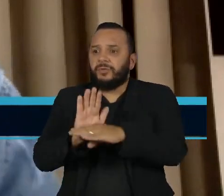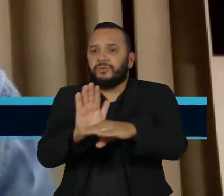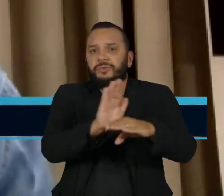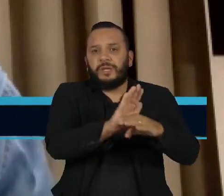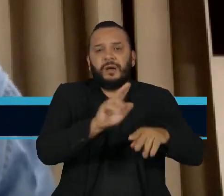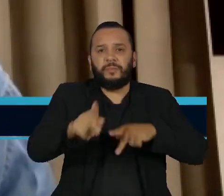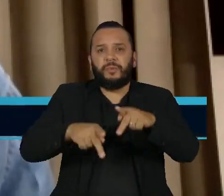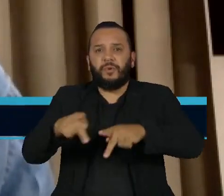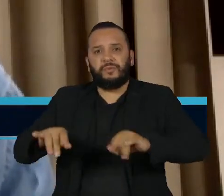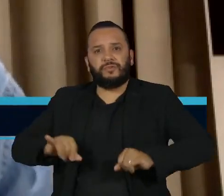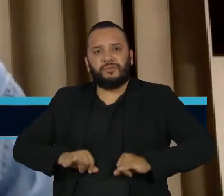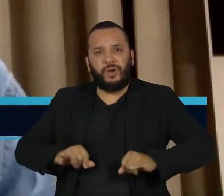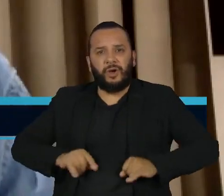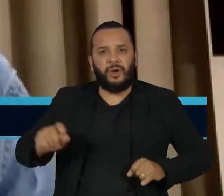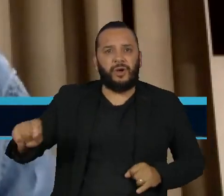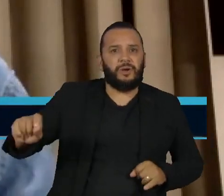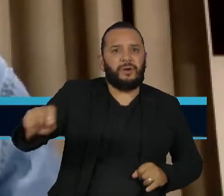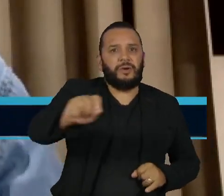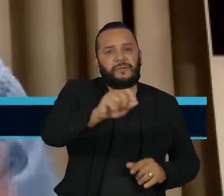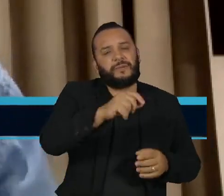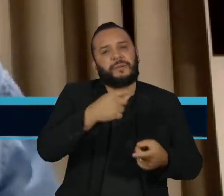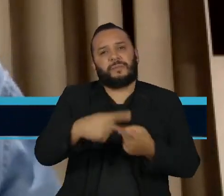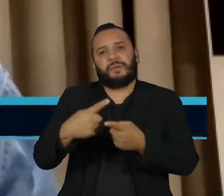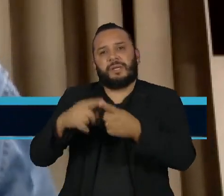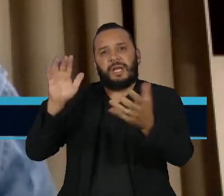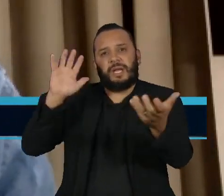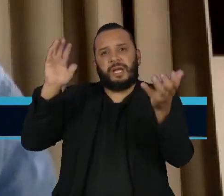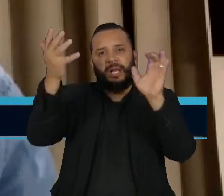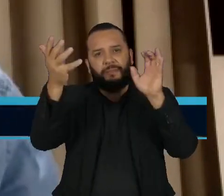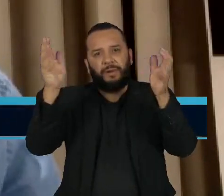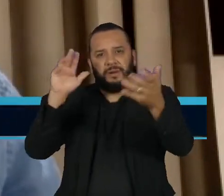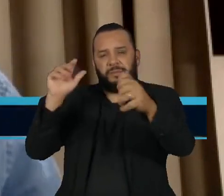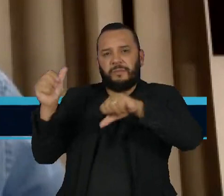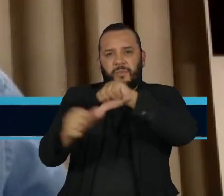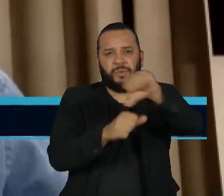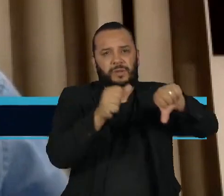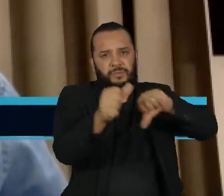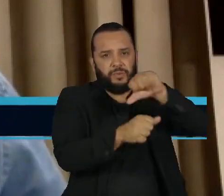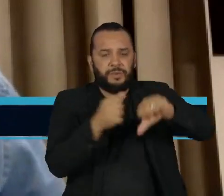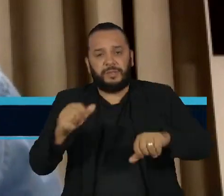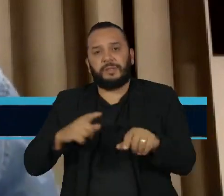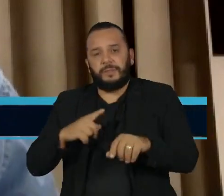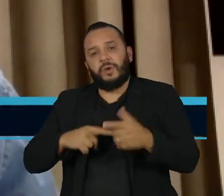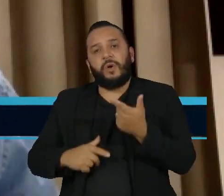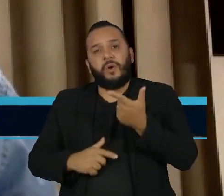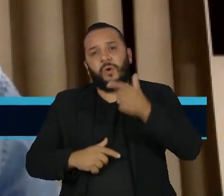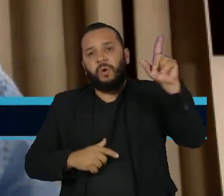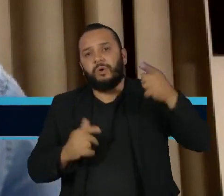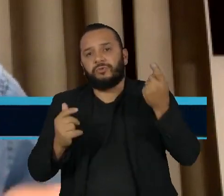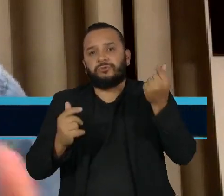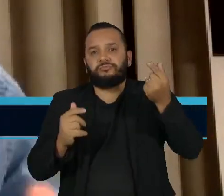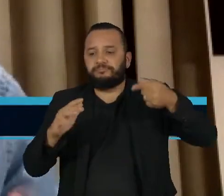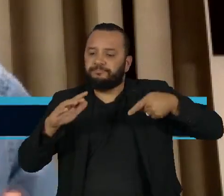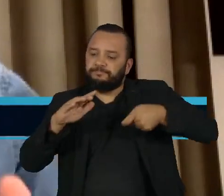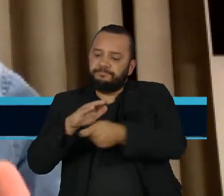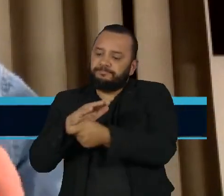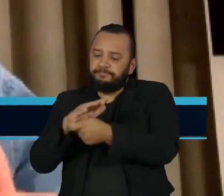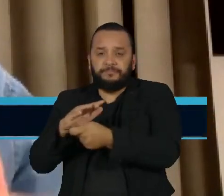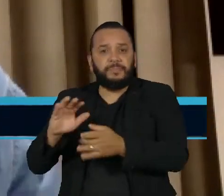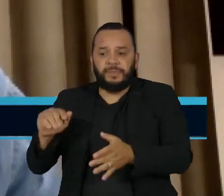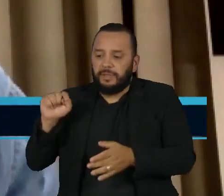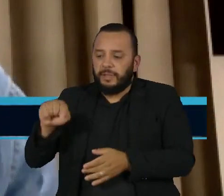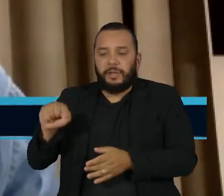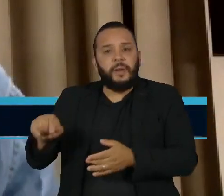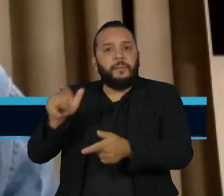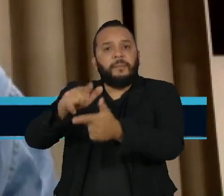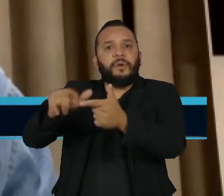a atual situação e podem sofrer ainda mais caso ela piore. E outro é um fundo para você atacar o problema,